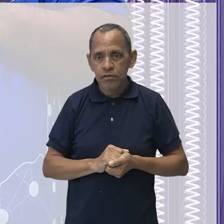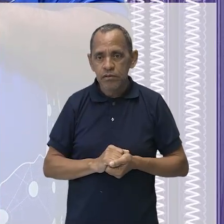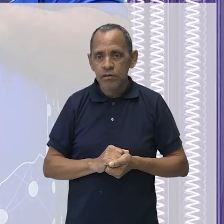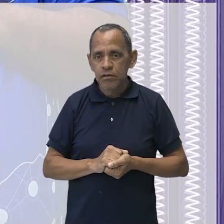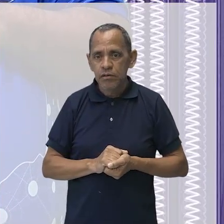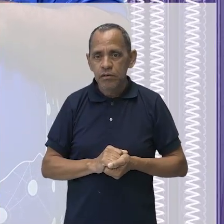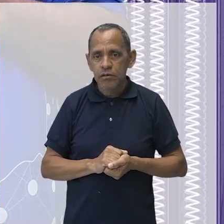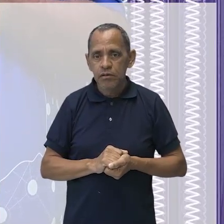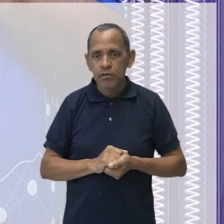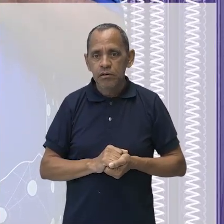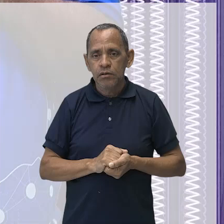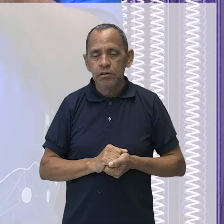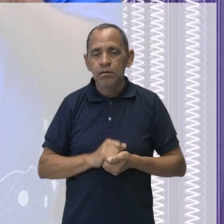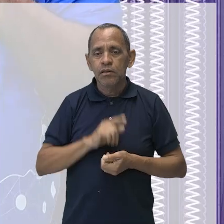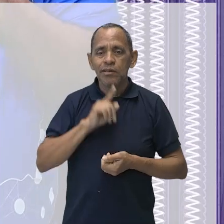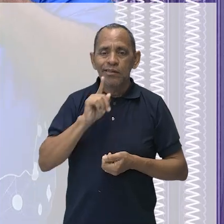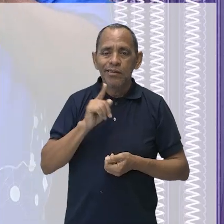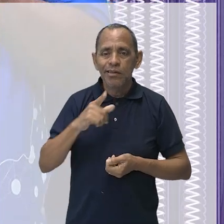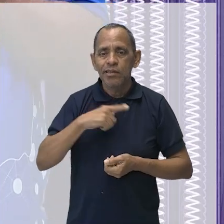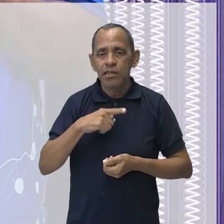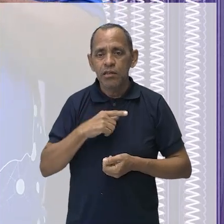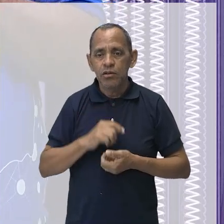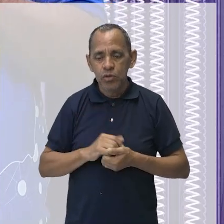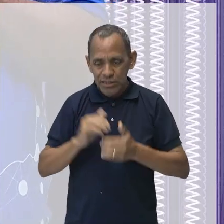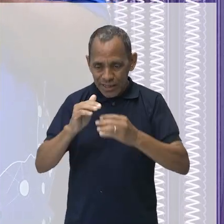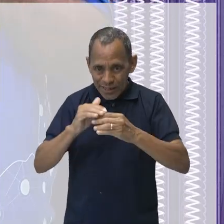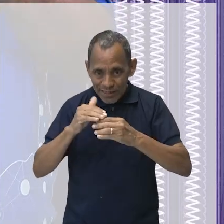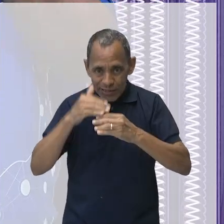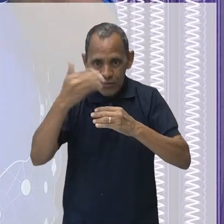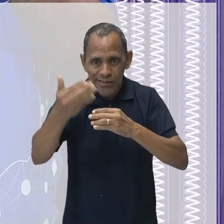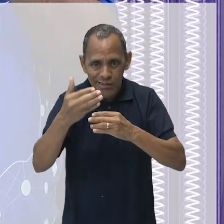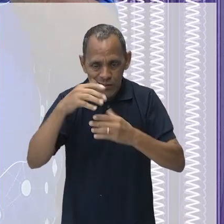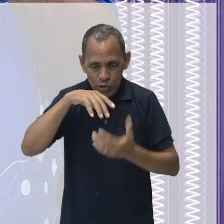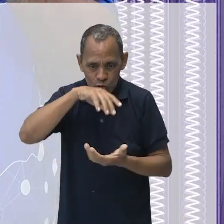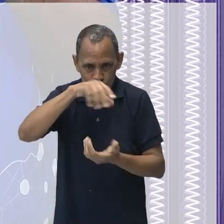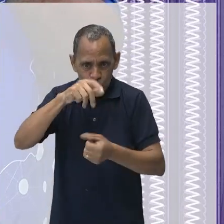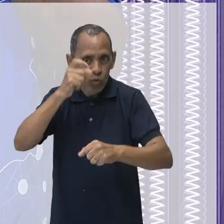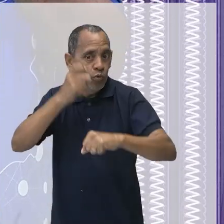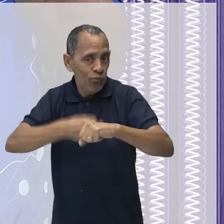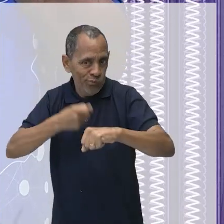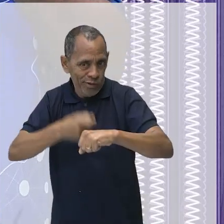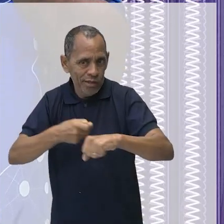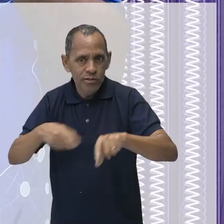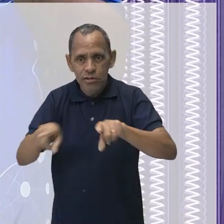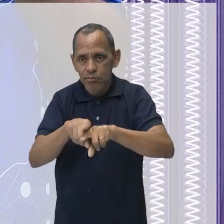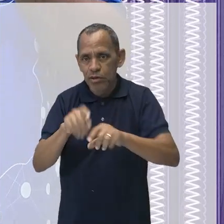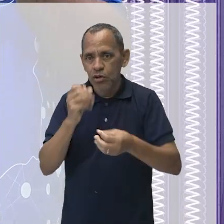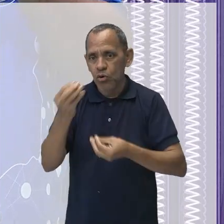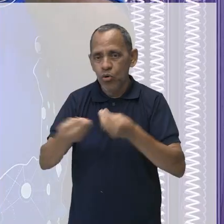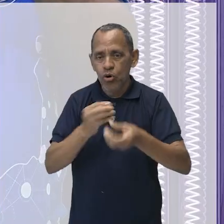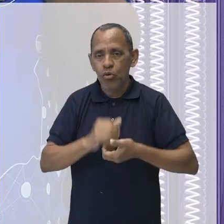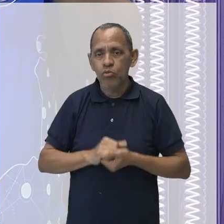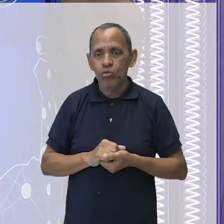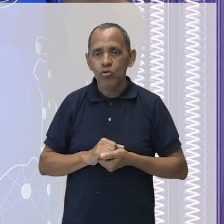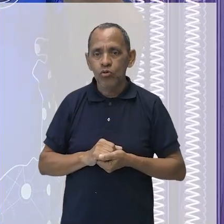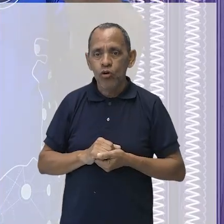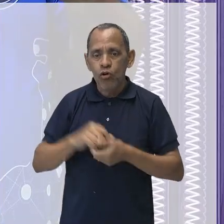matriz africana, o que está além do mundo físico, que é o transcendente, ele é visto como